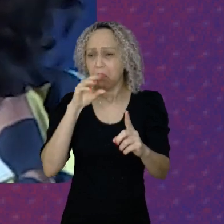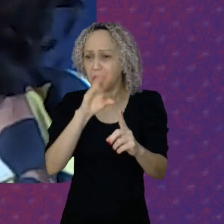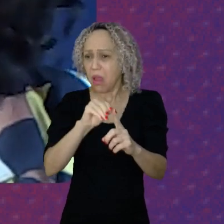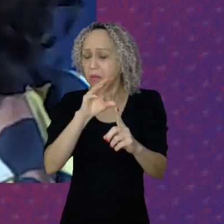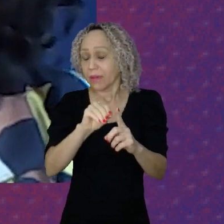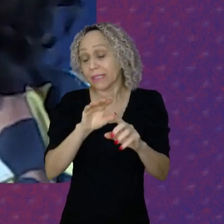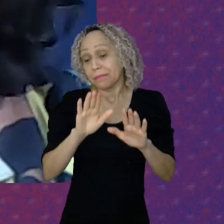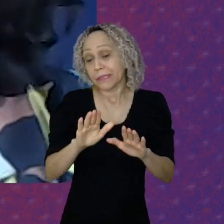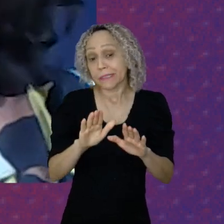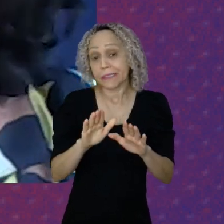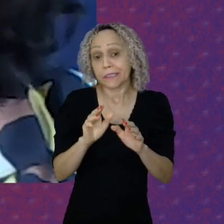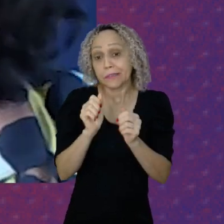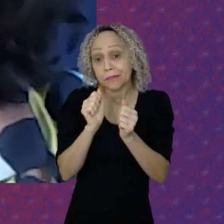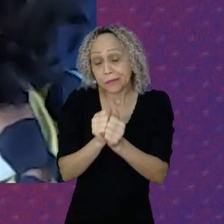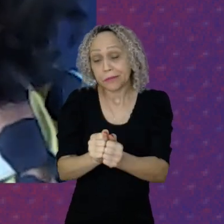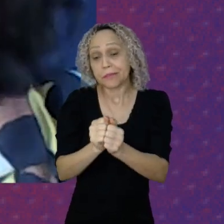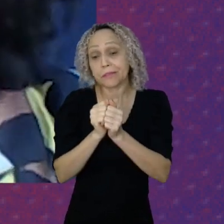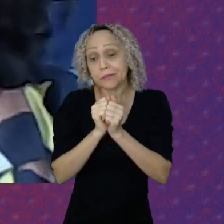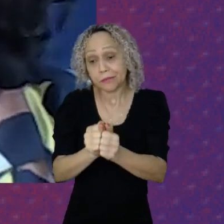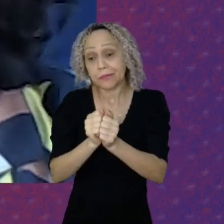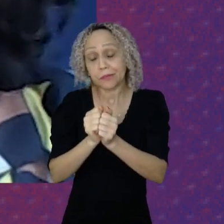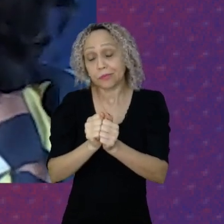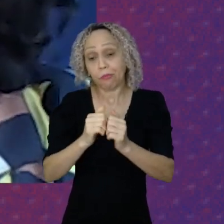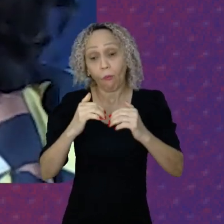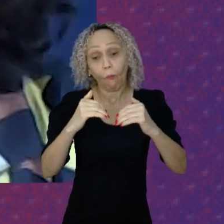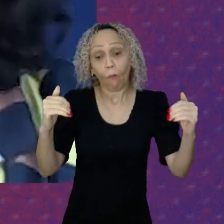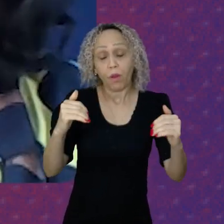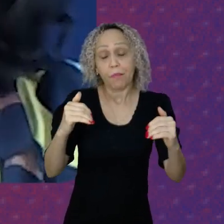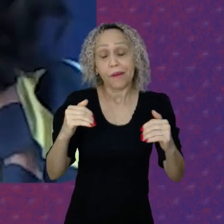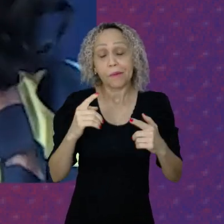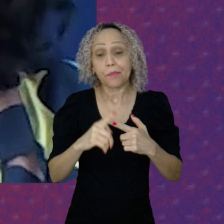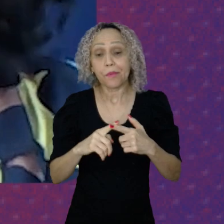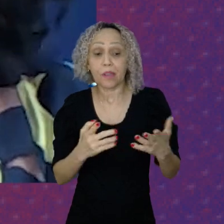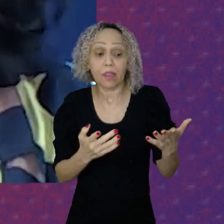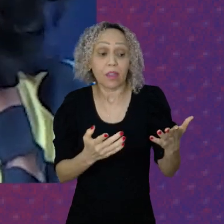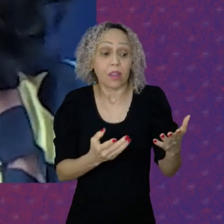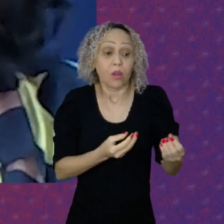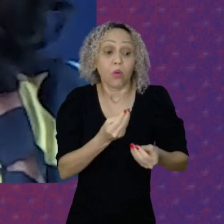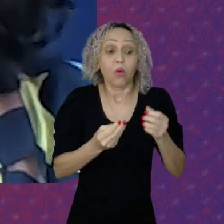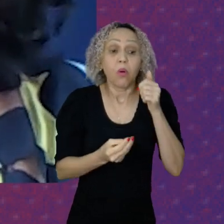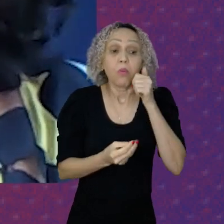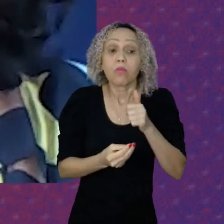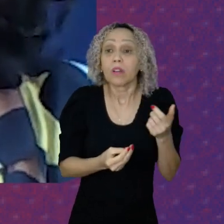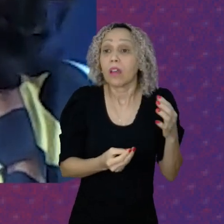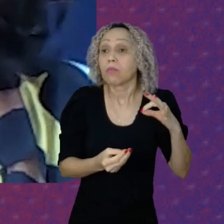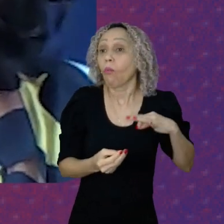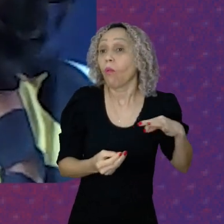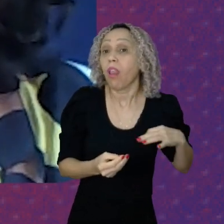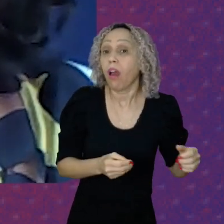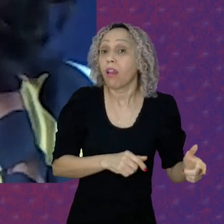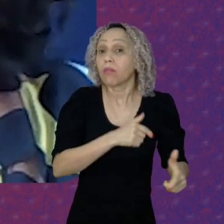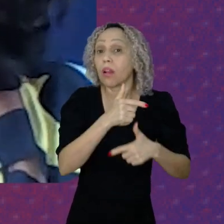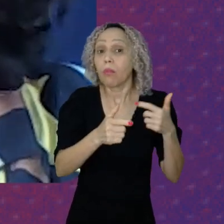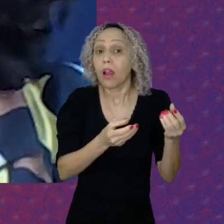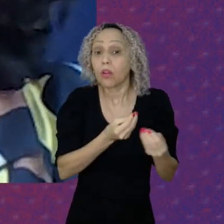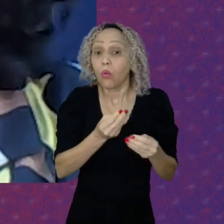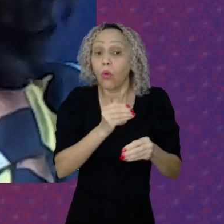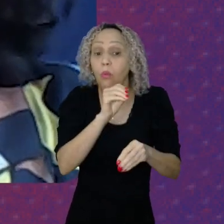que elas podem ter quando, enfim, resolverem romper um relacionamento